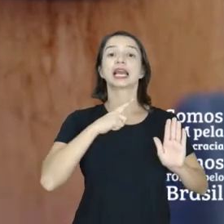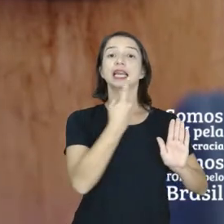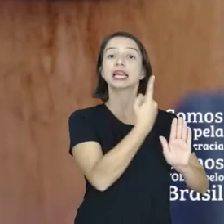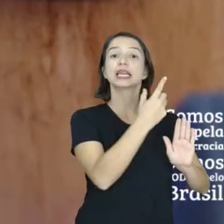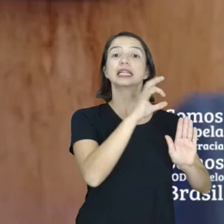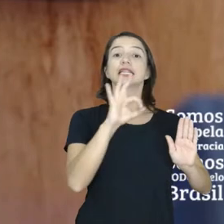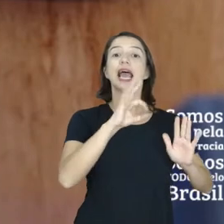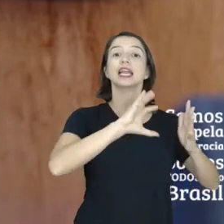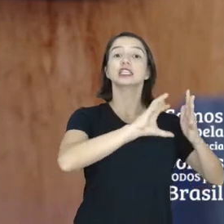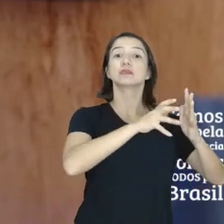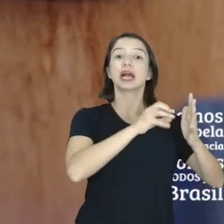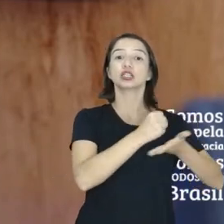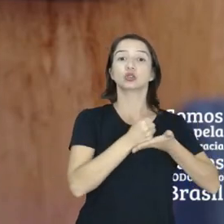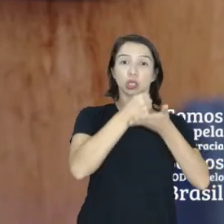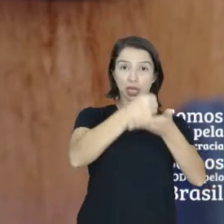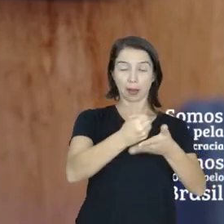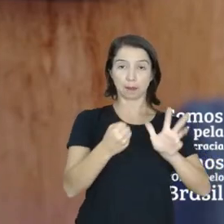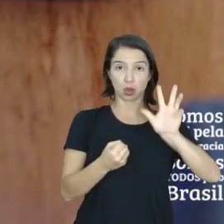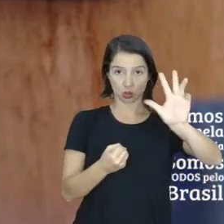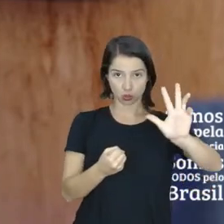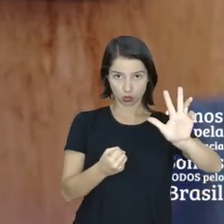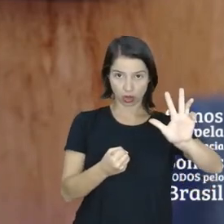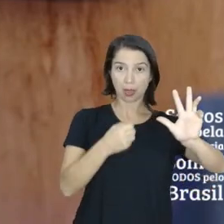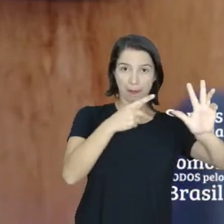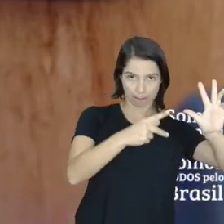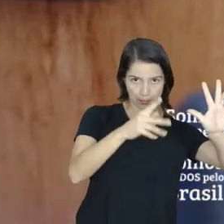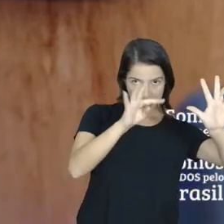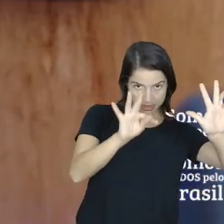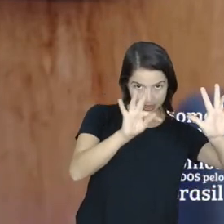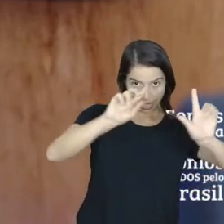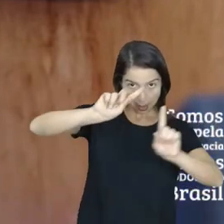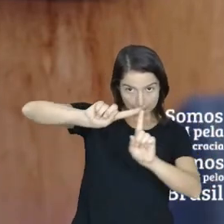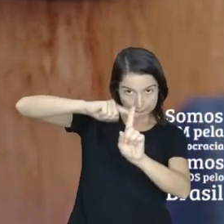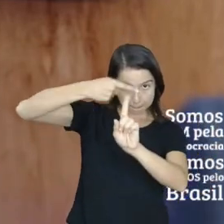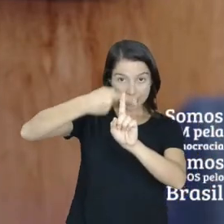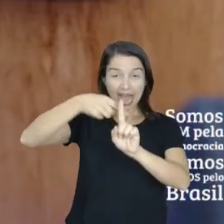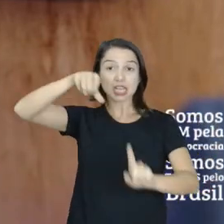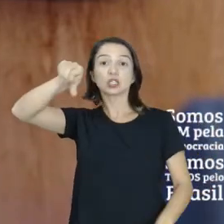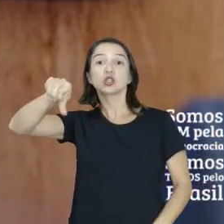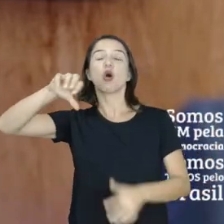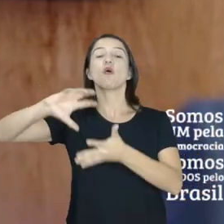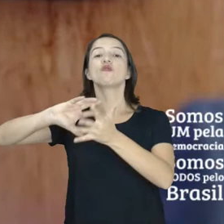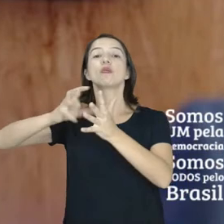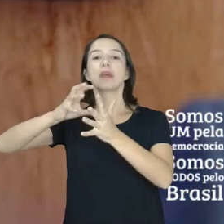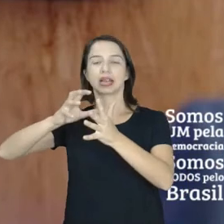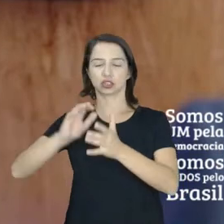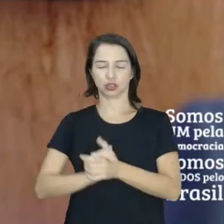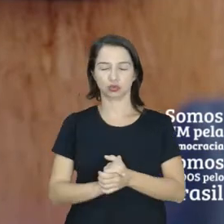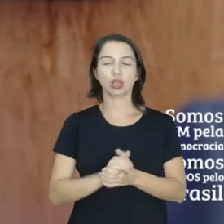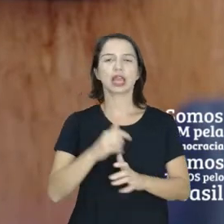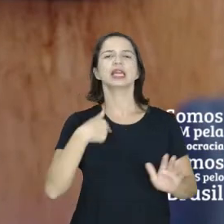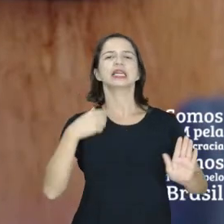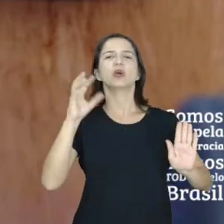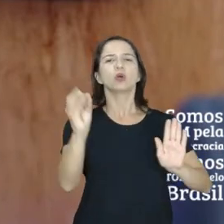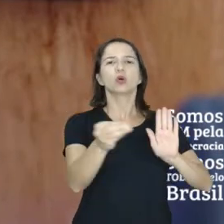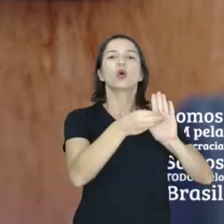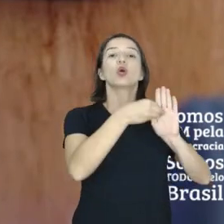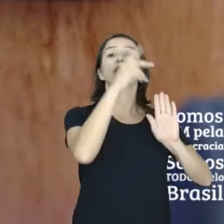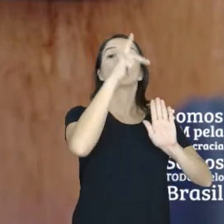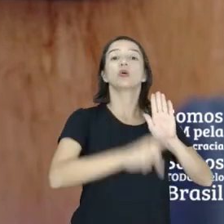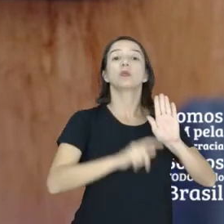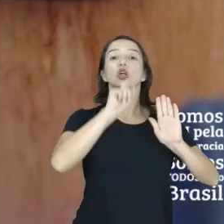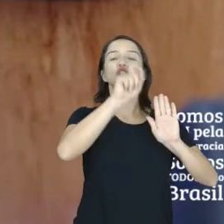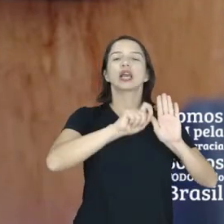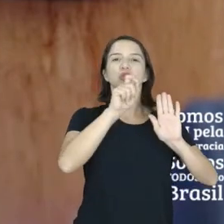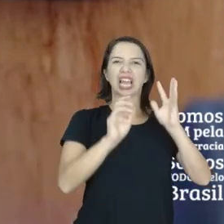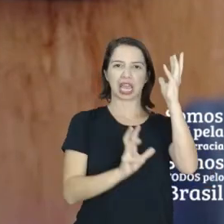o PSB, o PV, a Rede, incluí a desburocratização. Nós precisamos facilitar a vida das pessoas. Por que, que